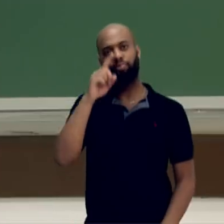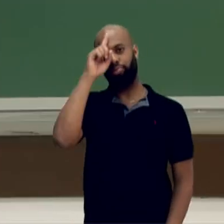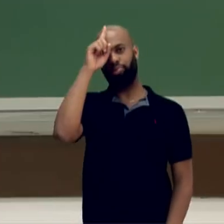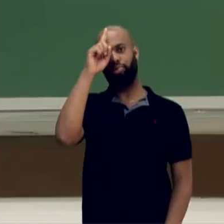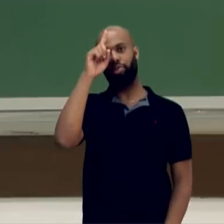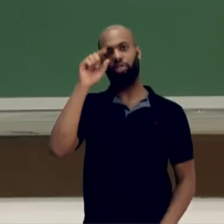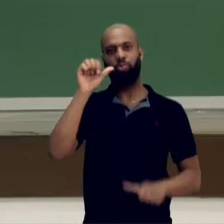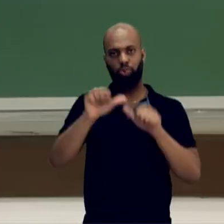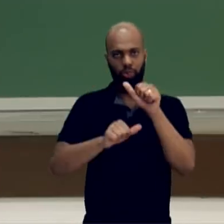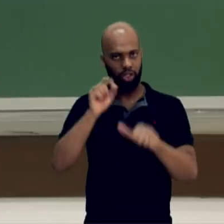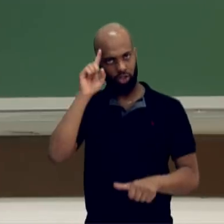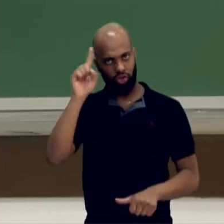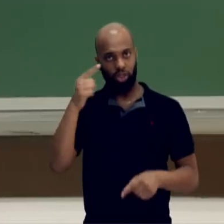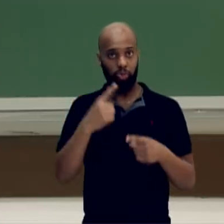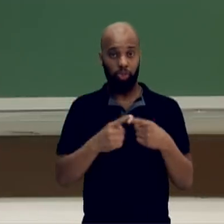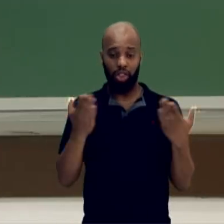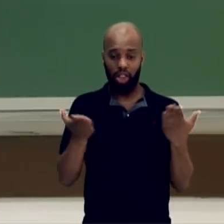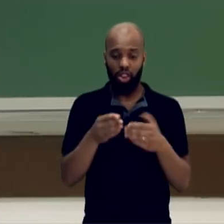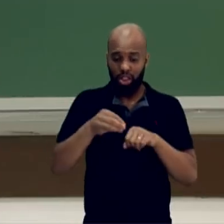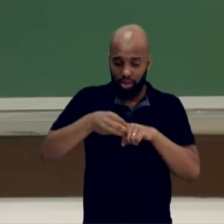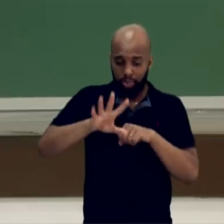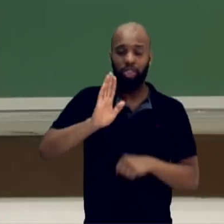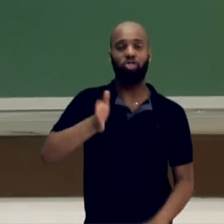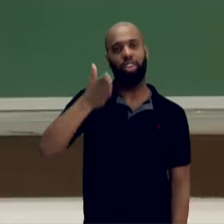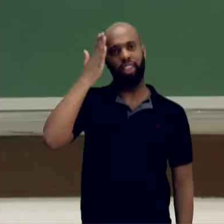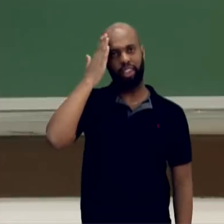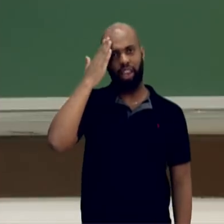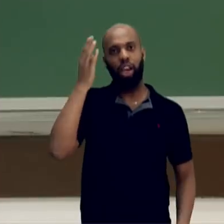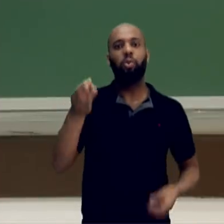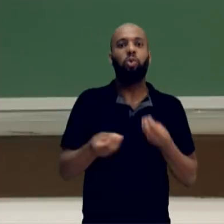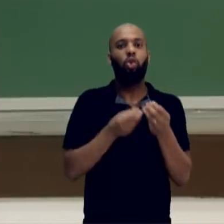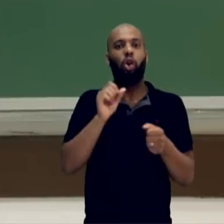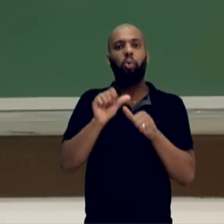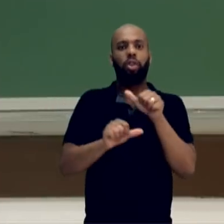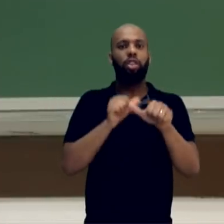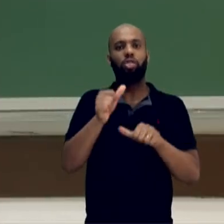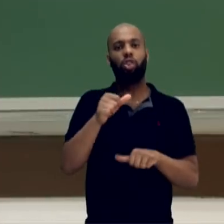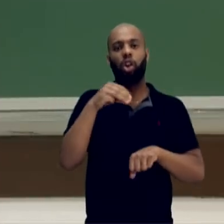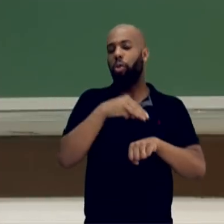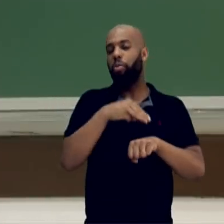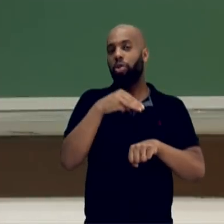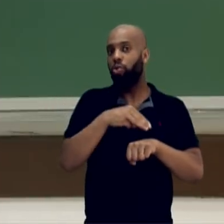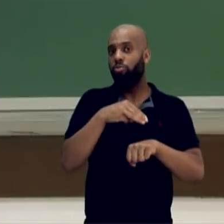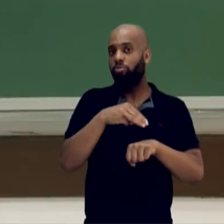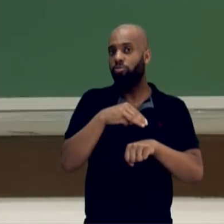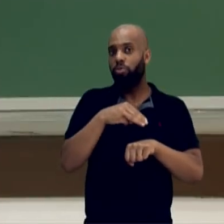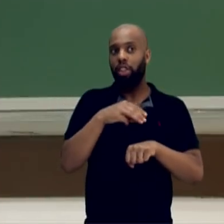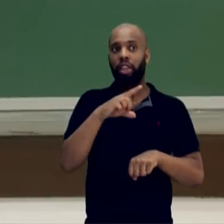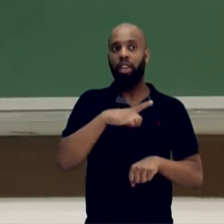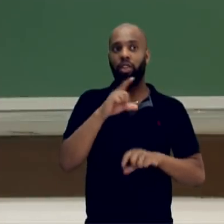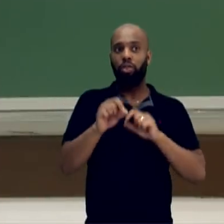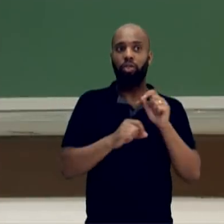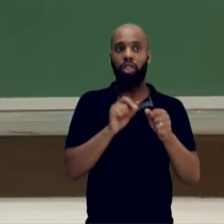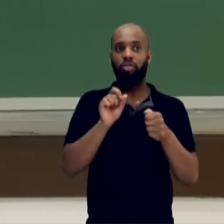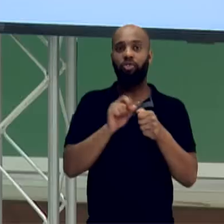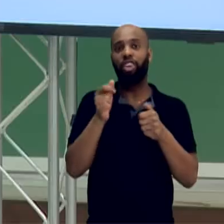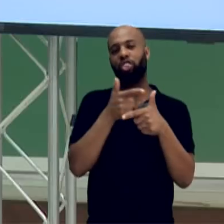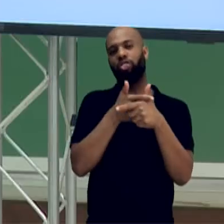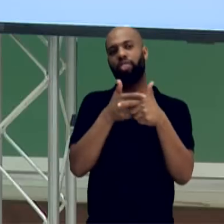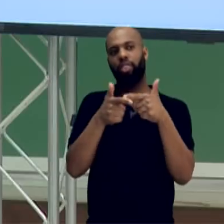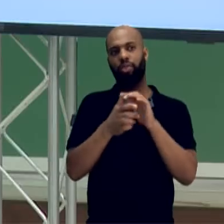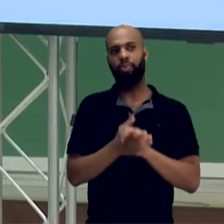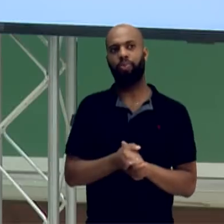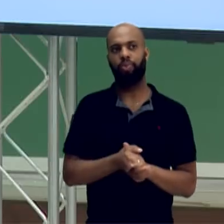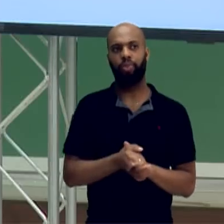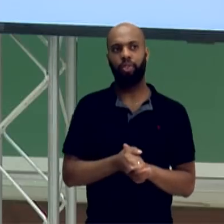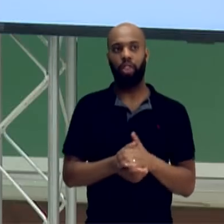transformado em dias, já dando uma dica para esse momento. Nós vamos transformar isso aqui em minuto. Como que a gente transforma em minutos? Nós fazemos a divisão